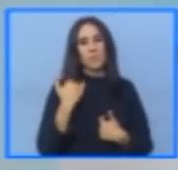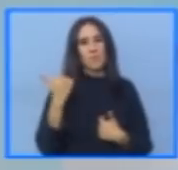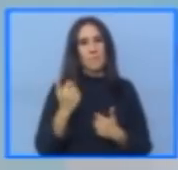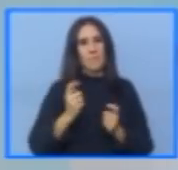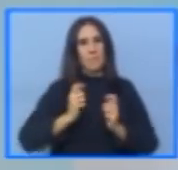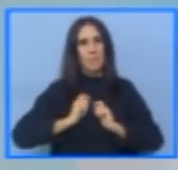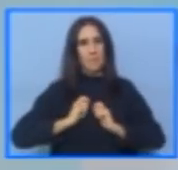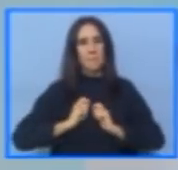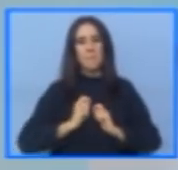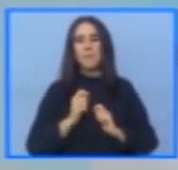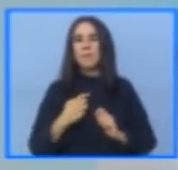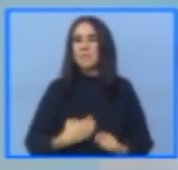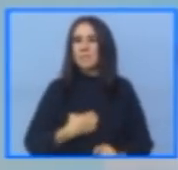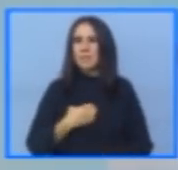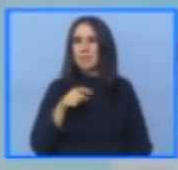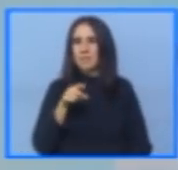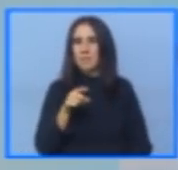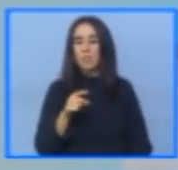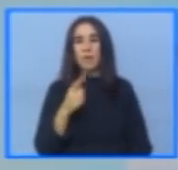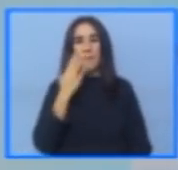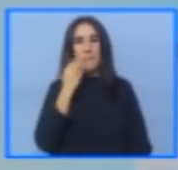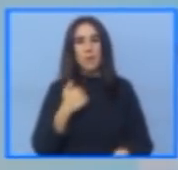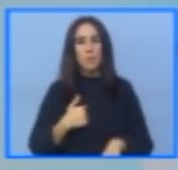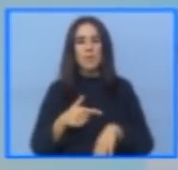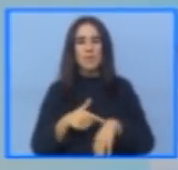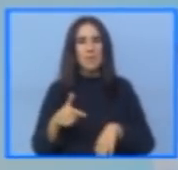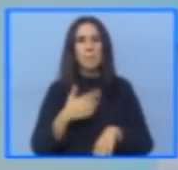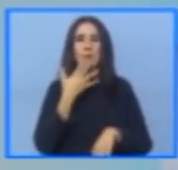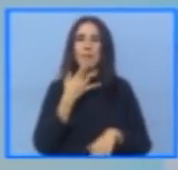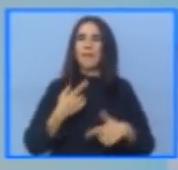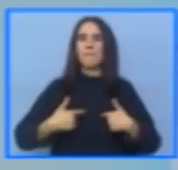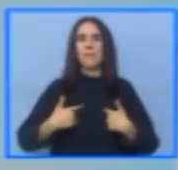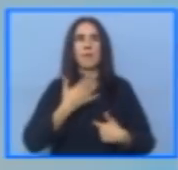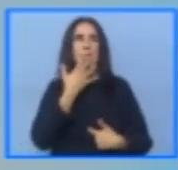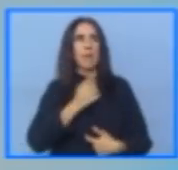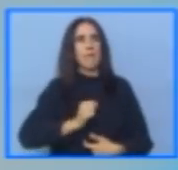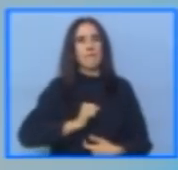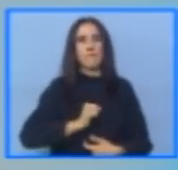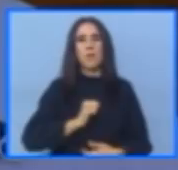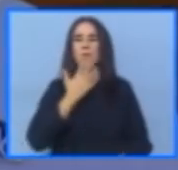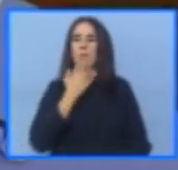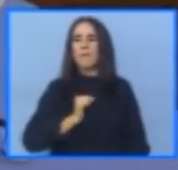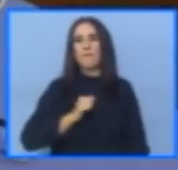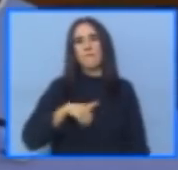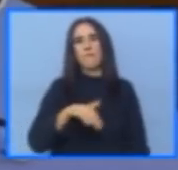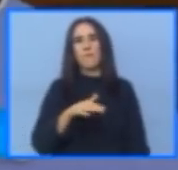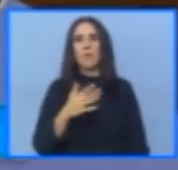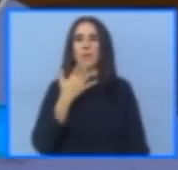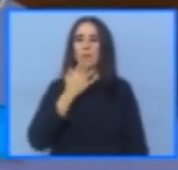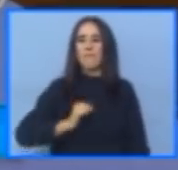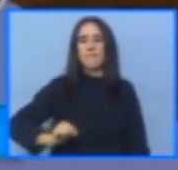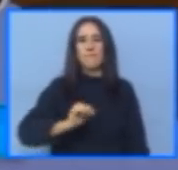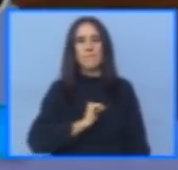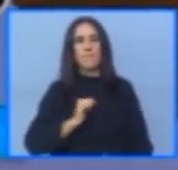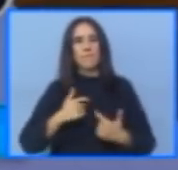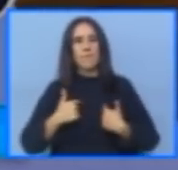E neste sentido, eu acho que num tempo em que há tanto o autonatal, o meu Natal, vou ter o meu Natal, o nosso autonatal, como se